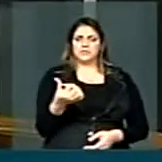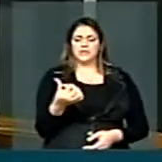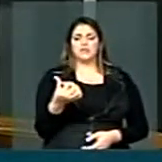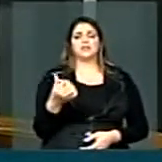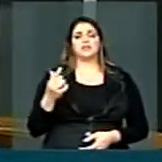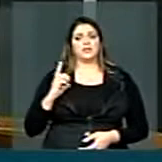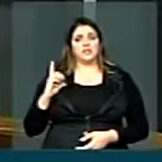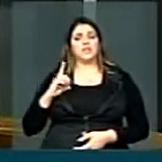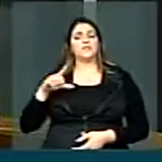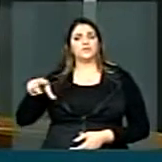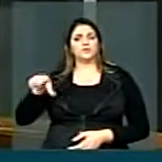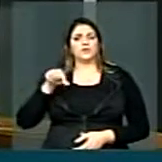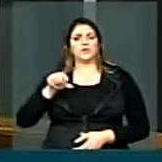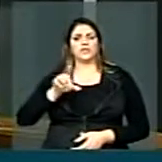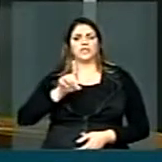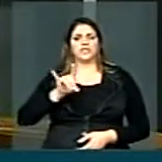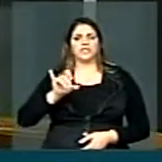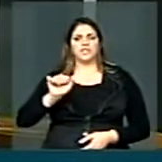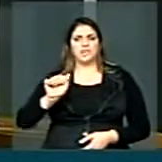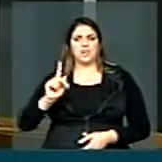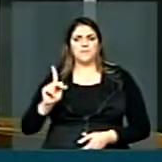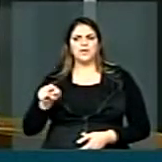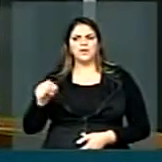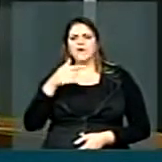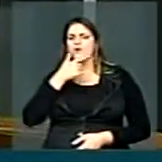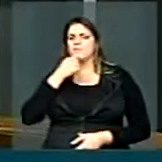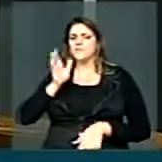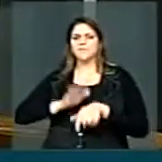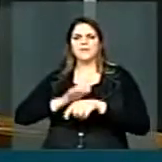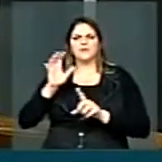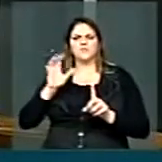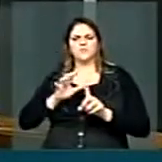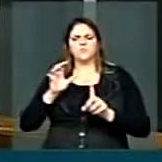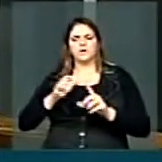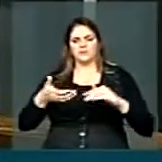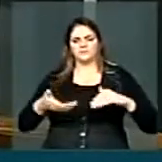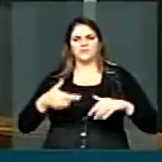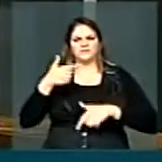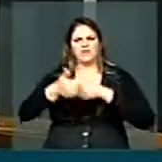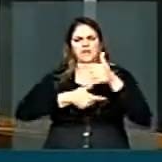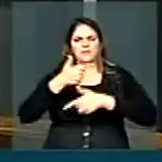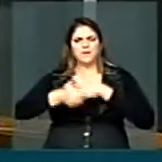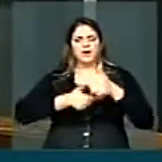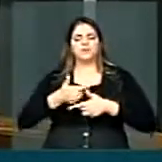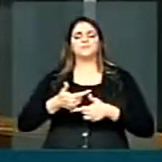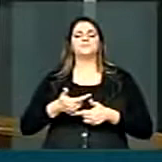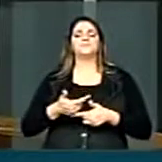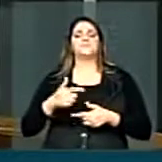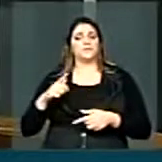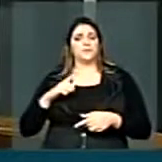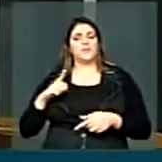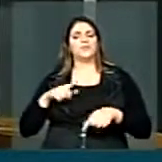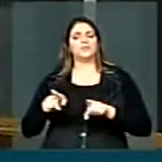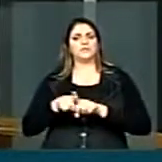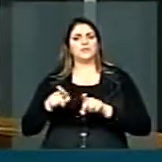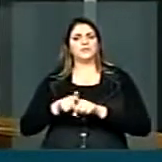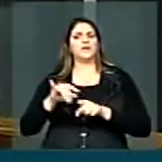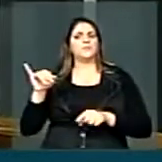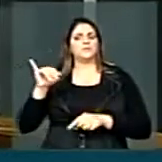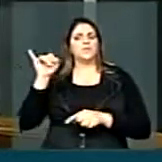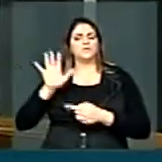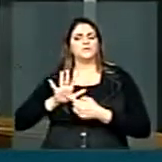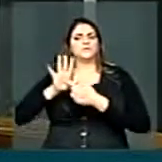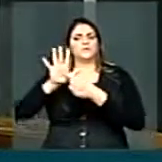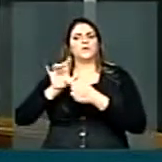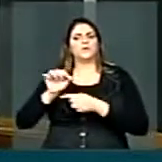a ser indicado pelo DIAP como um dos mais influentes parlamentares do Congresso Nacional. Teve atuação destacada